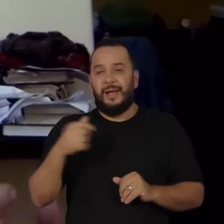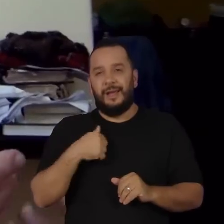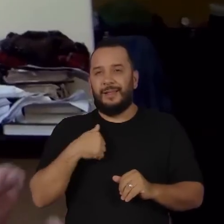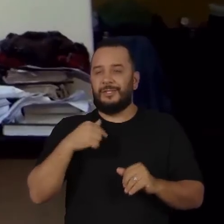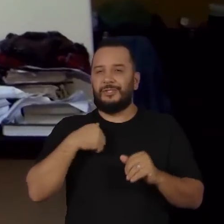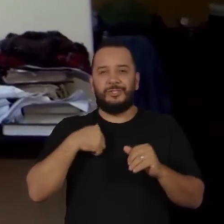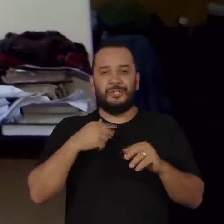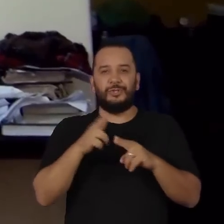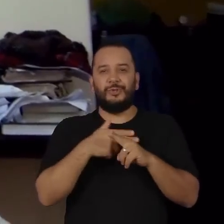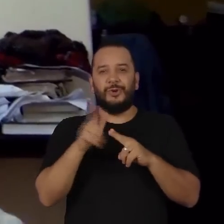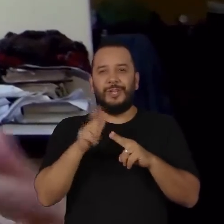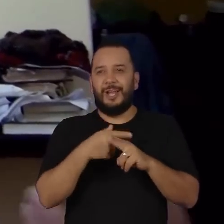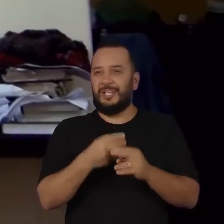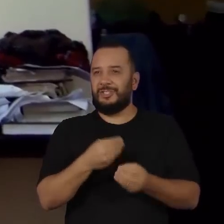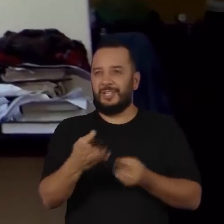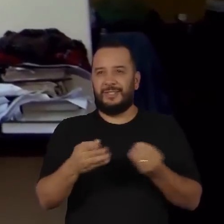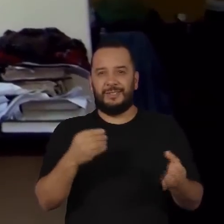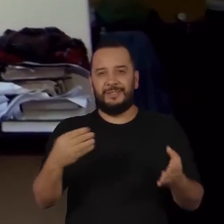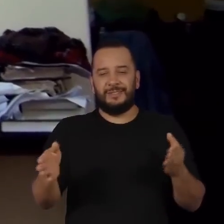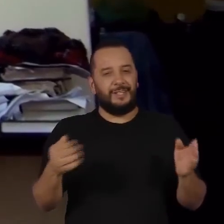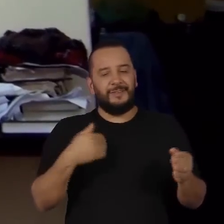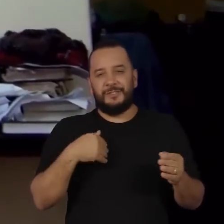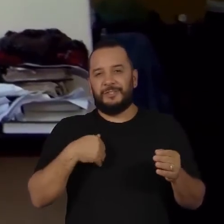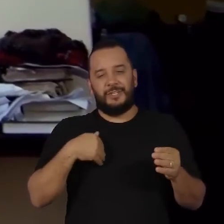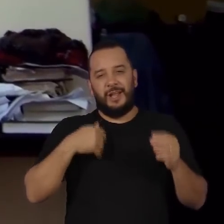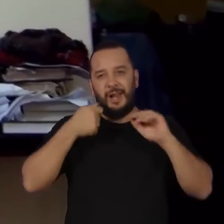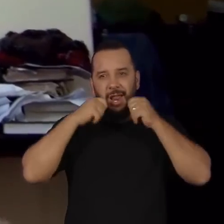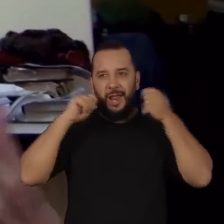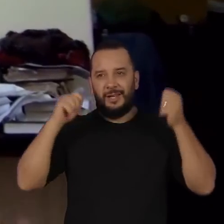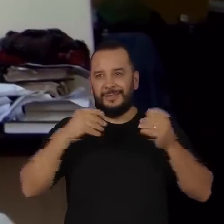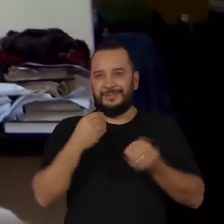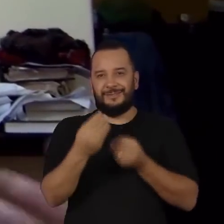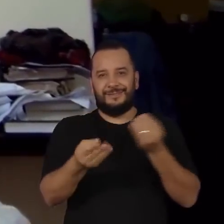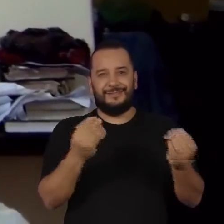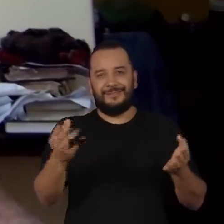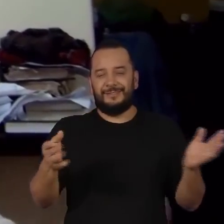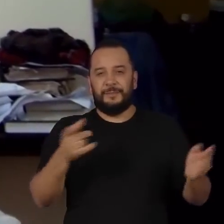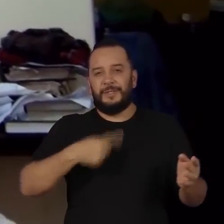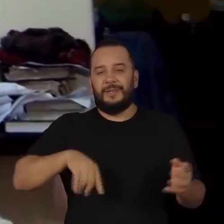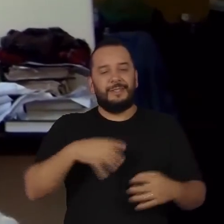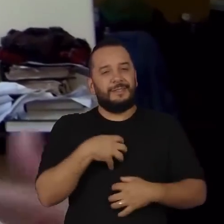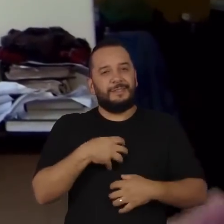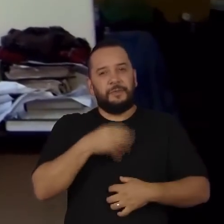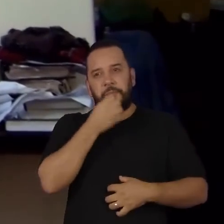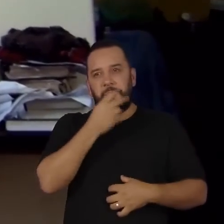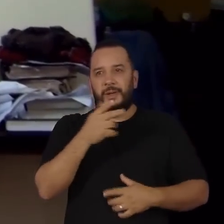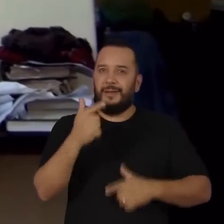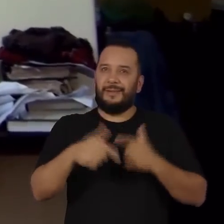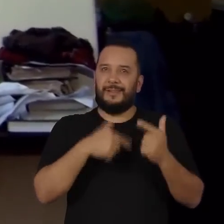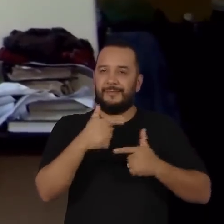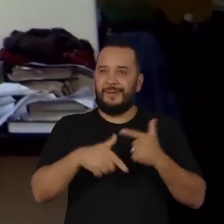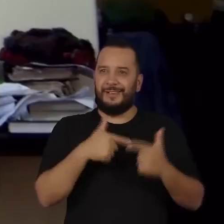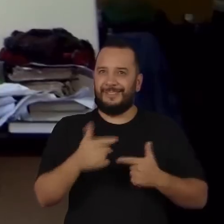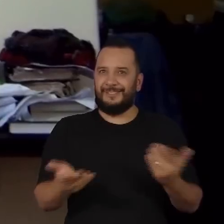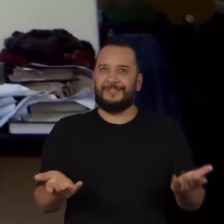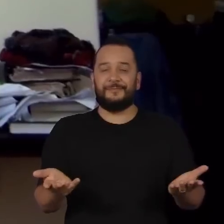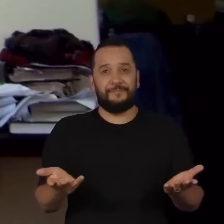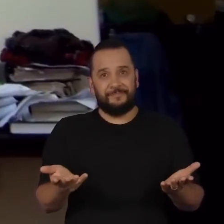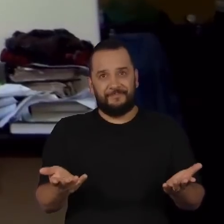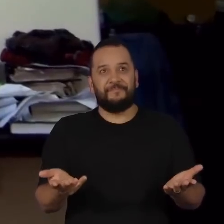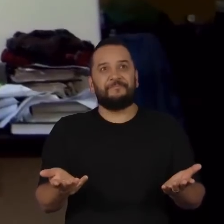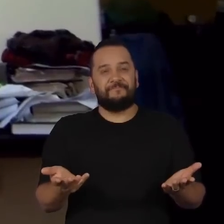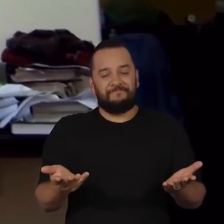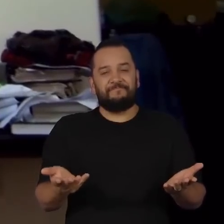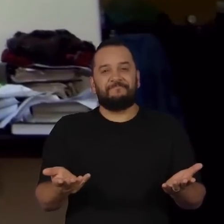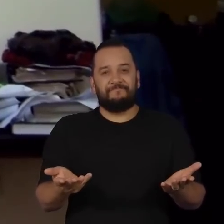chocolate, assim, trazia guloseimas pra gente, para nós ficarmos à vontade, trabalhando, etc.